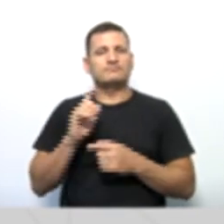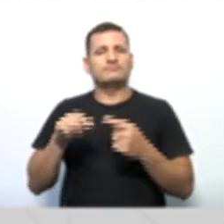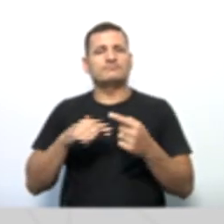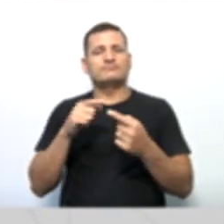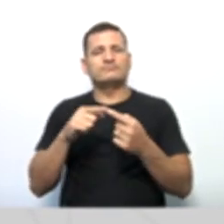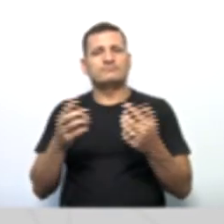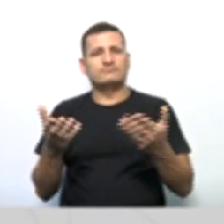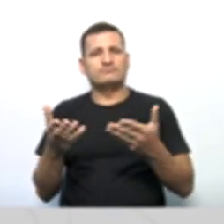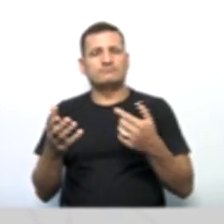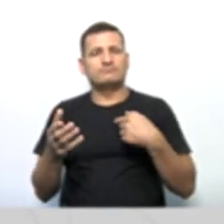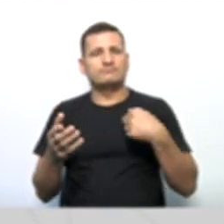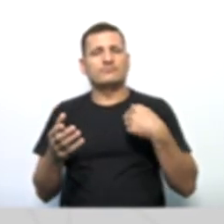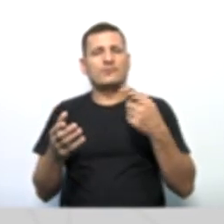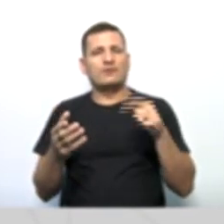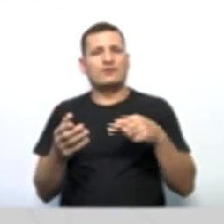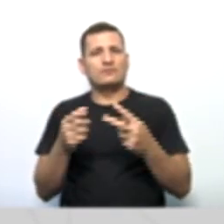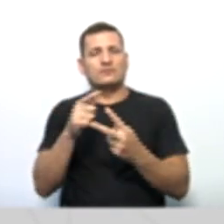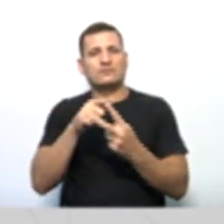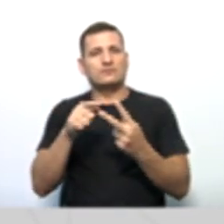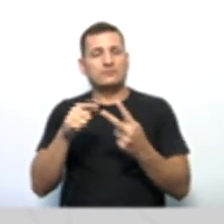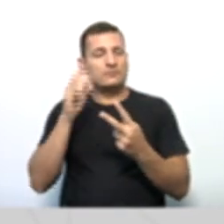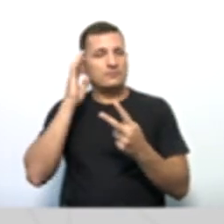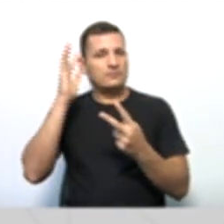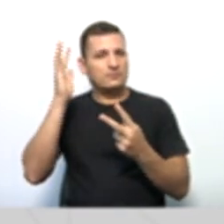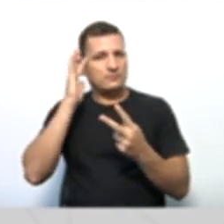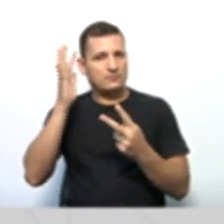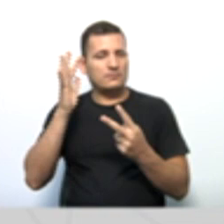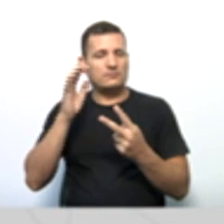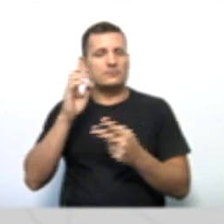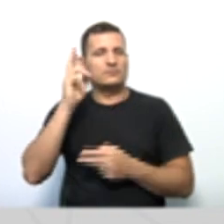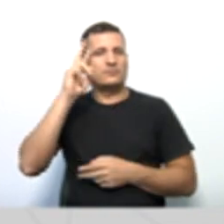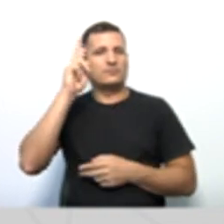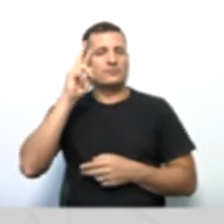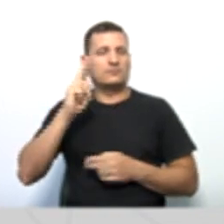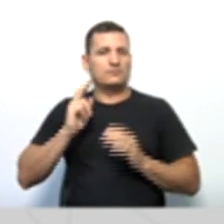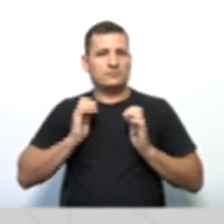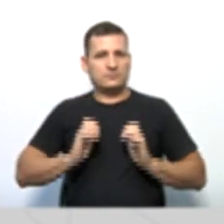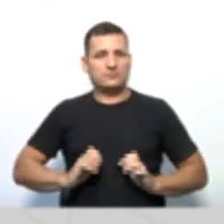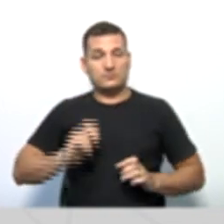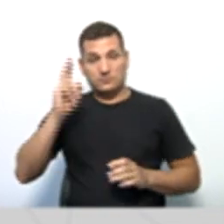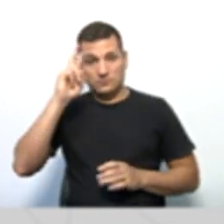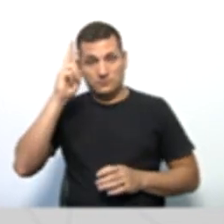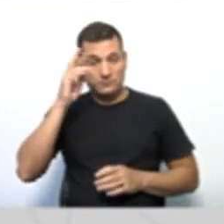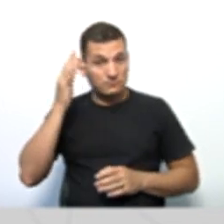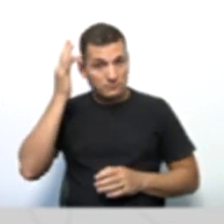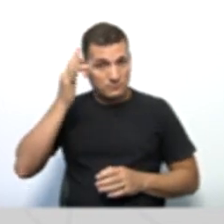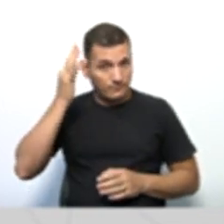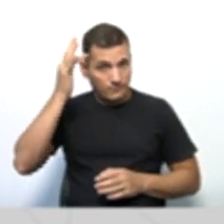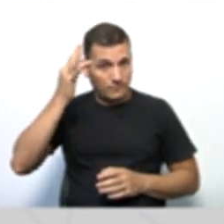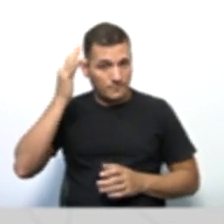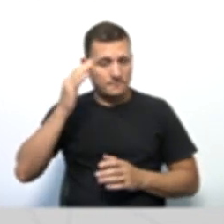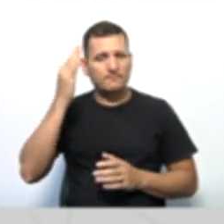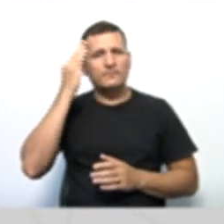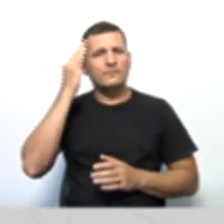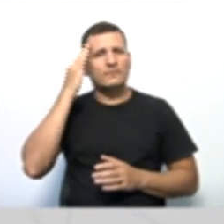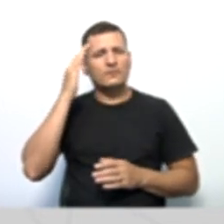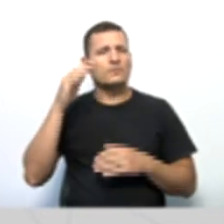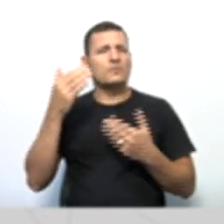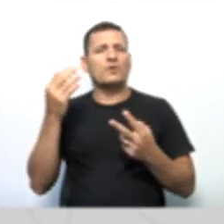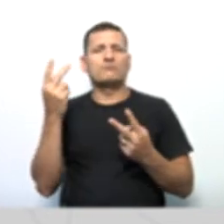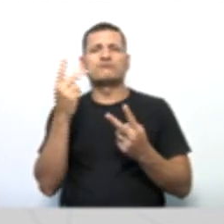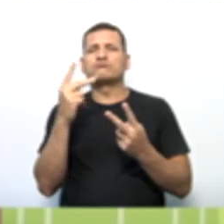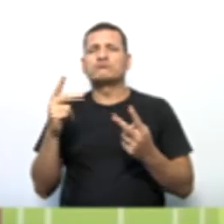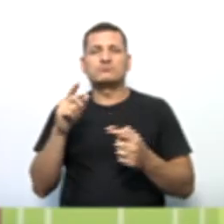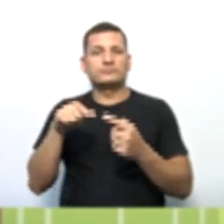essas duas reflexões da história da ética, da história da filosofia e compreender quais são as perspectivas dela. Lembrando que